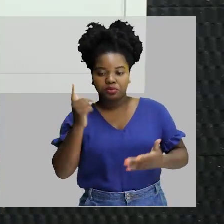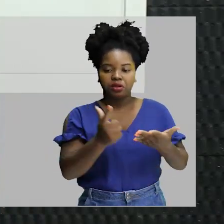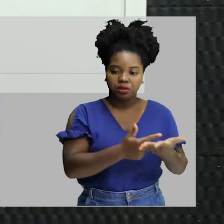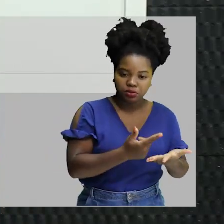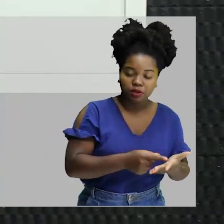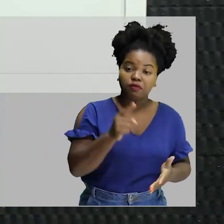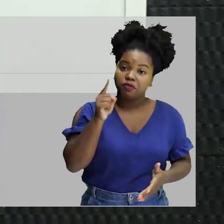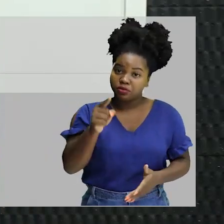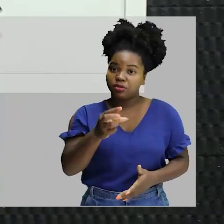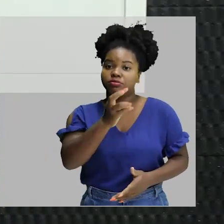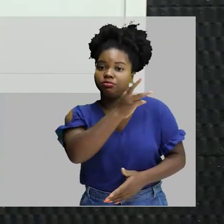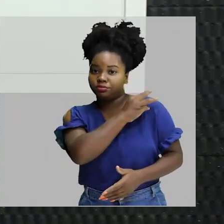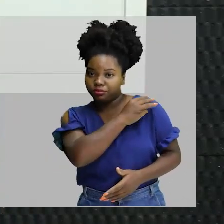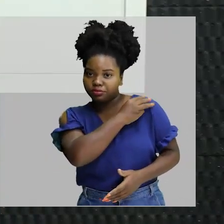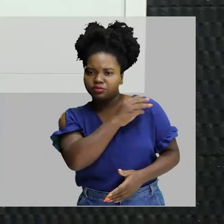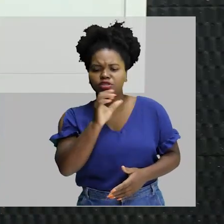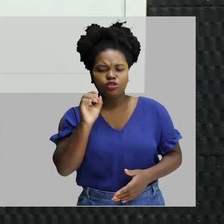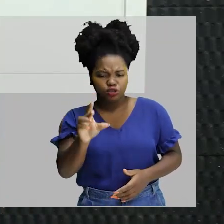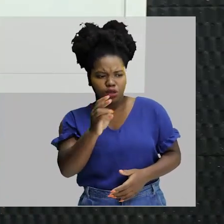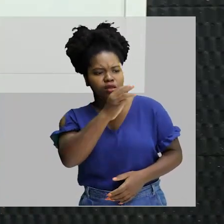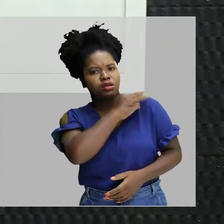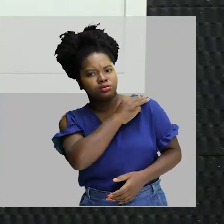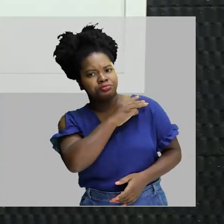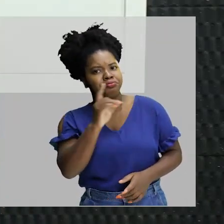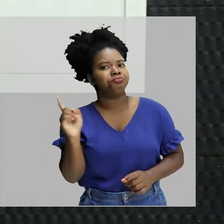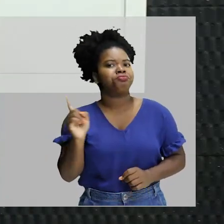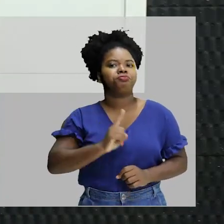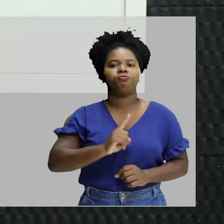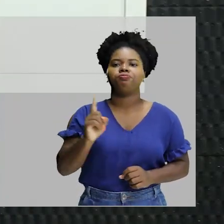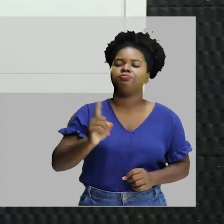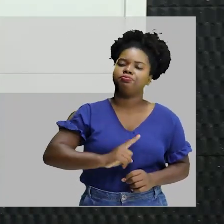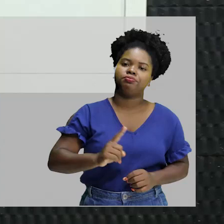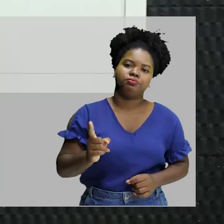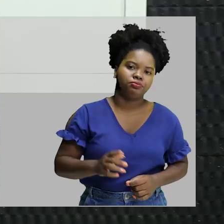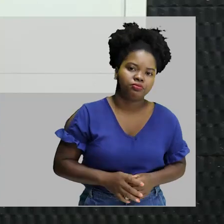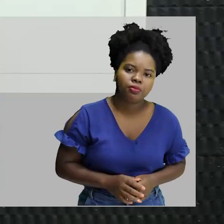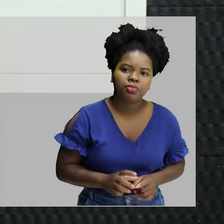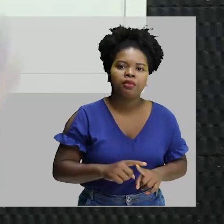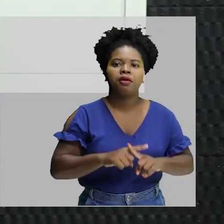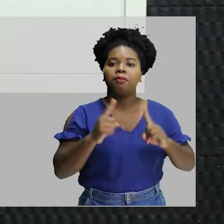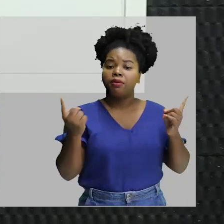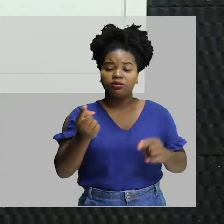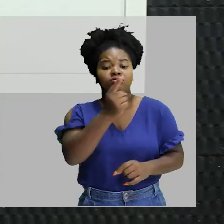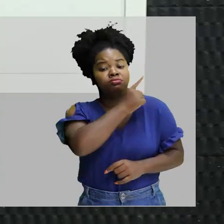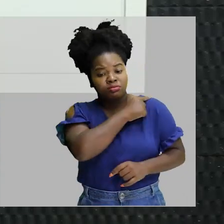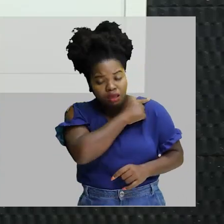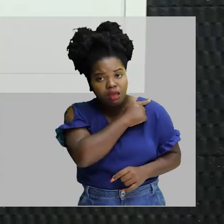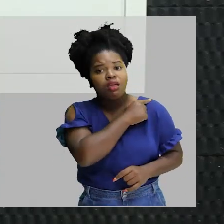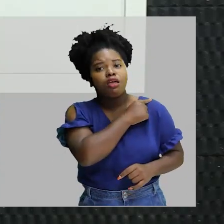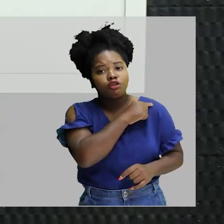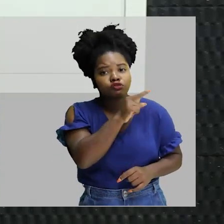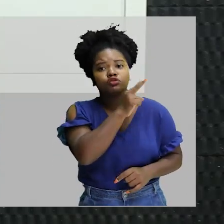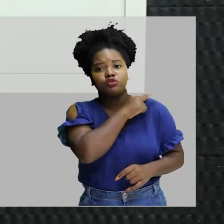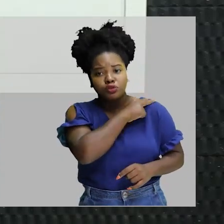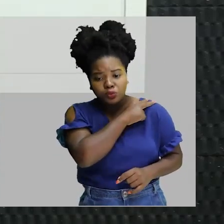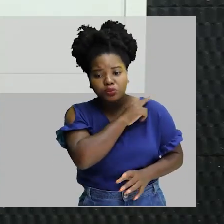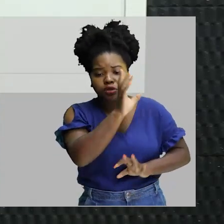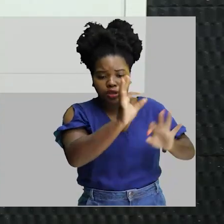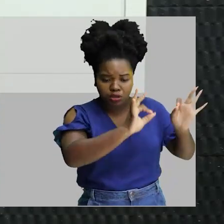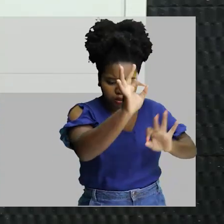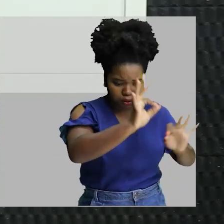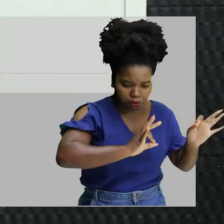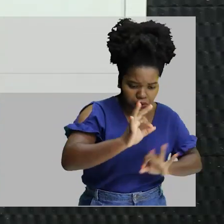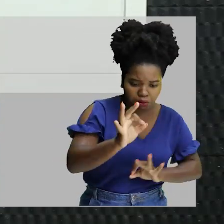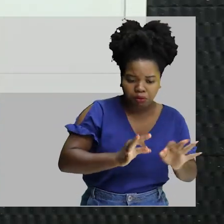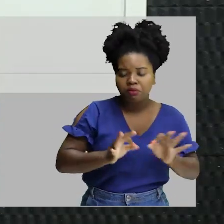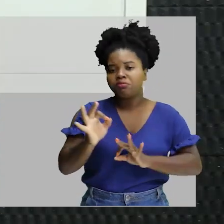terceiranista, não é? Não só você que é terceiranista, mas desde o começo do ensino médio, você está se preparando para